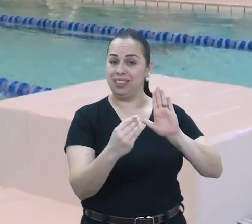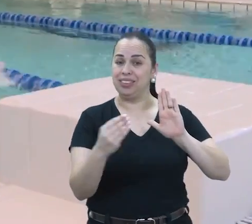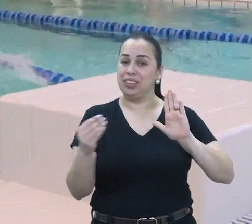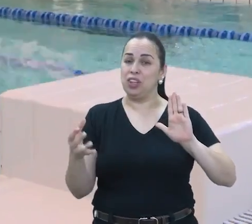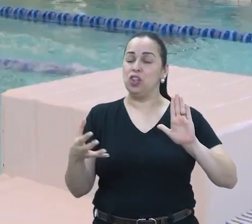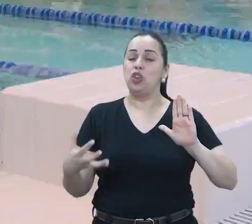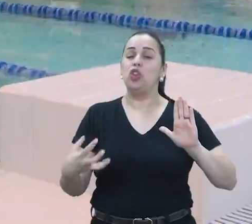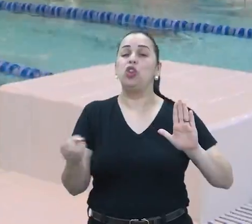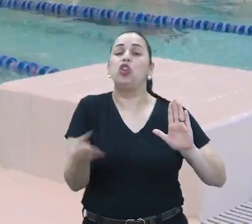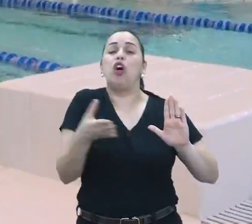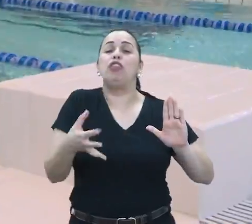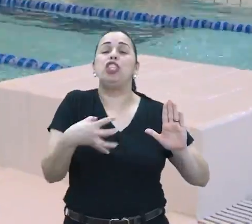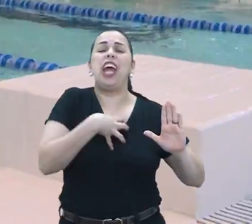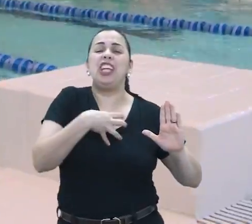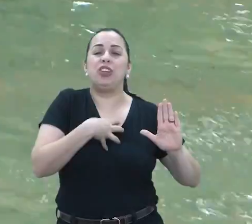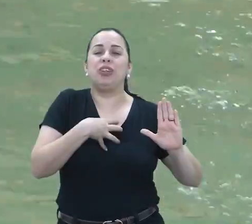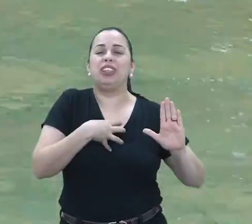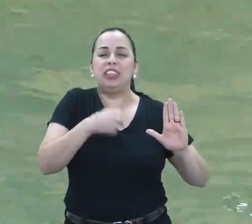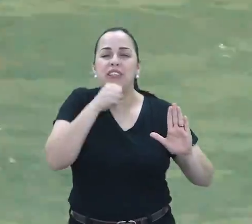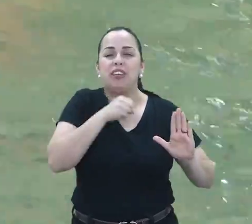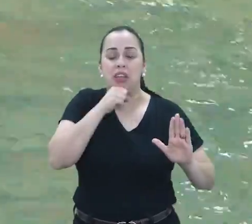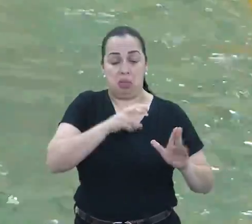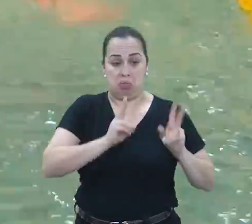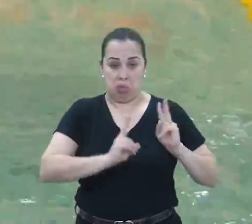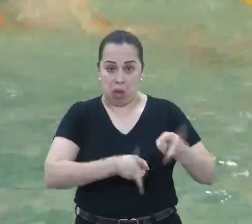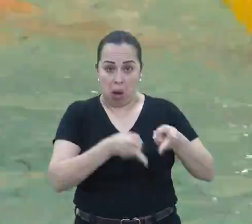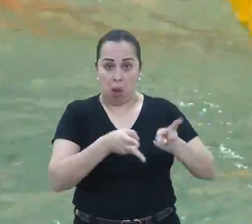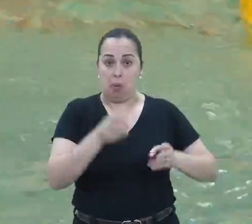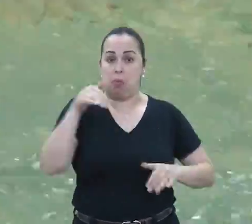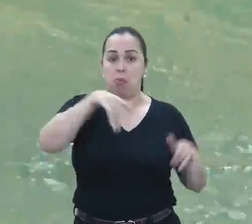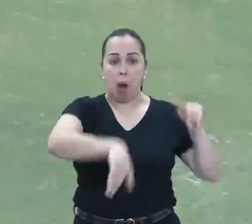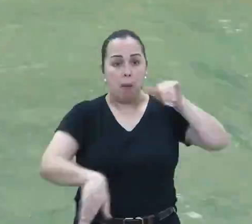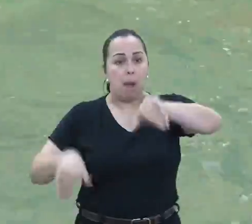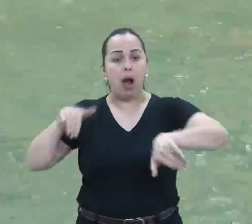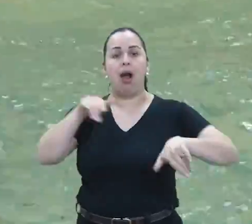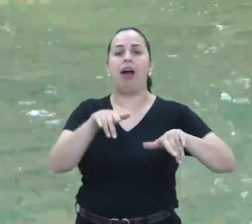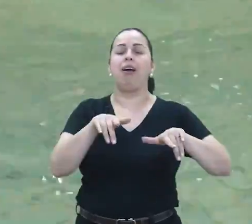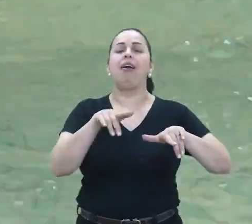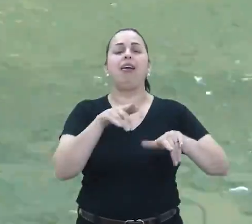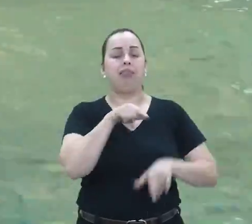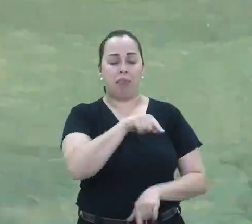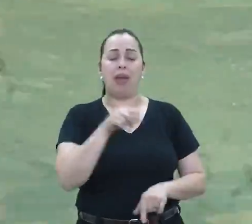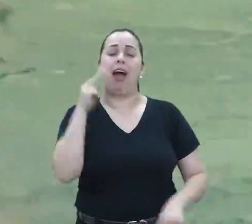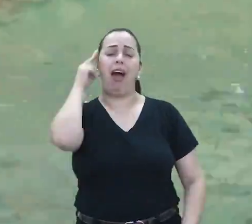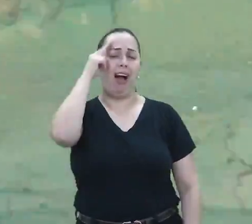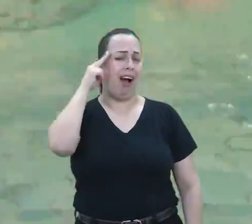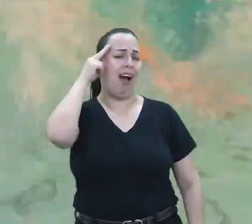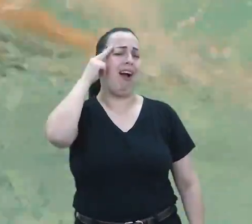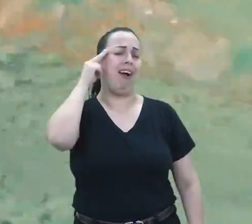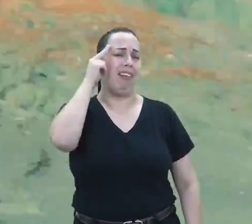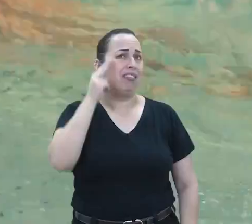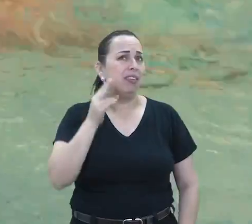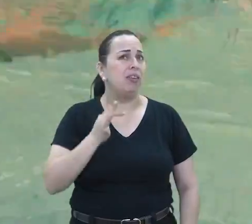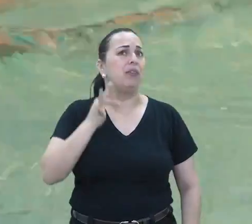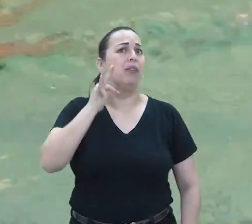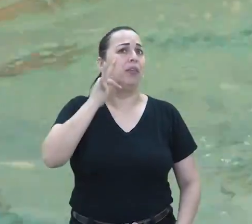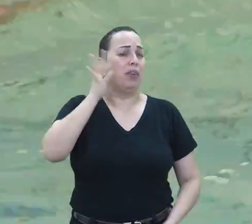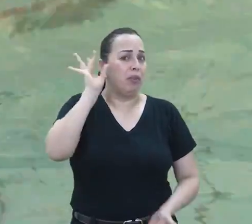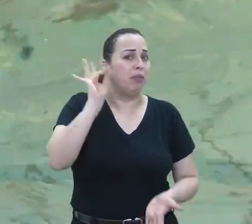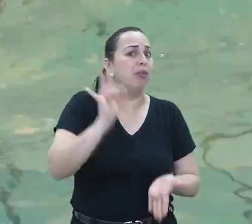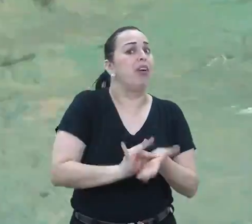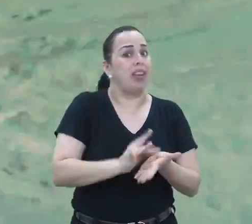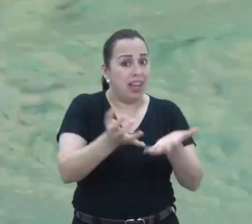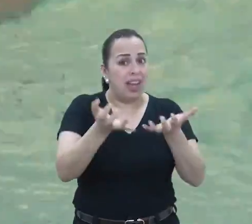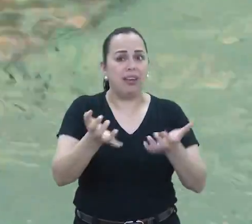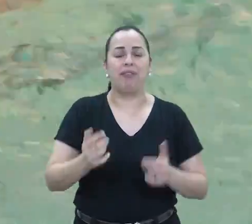desse novo conceito de velhice. Além de manter o empenho na natação, assim como os jovens, ainda tem sonhos que